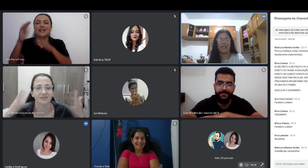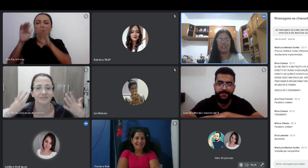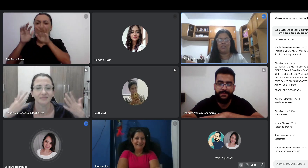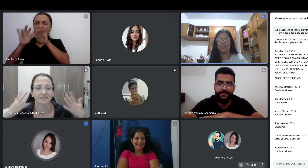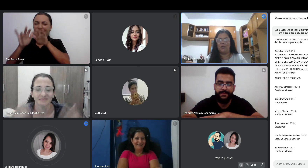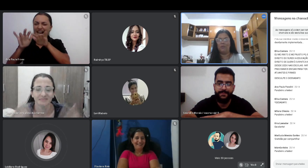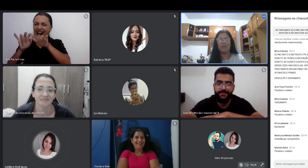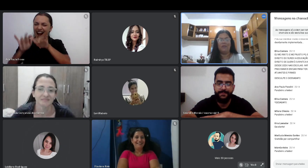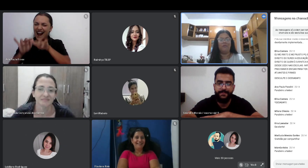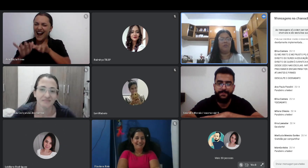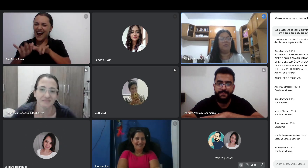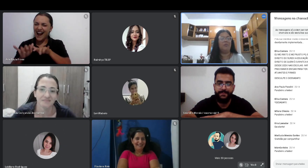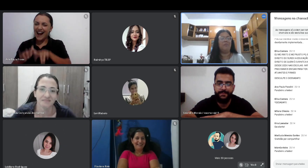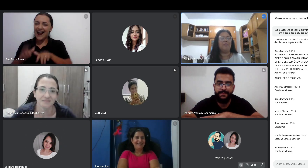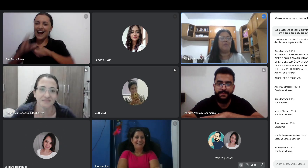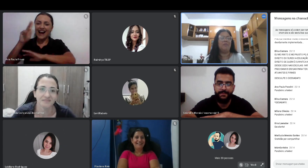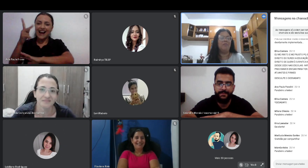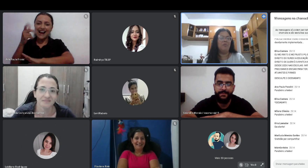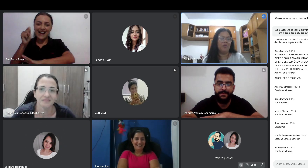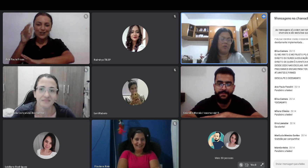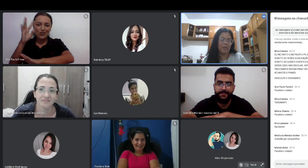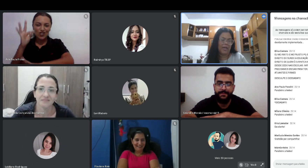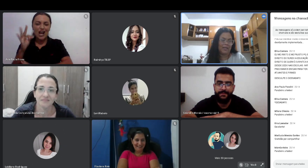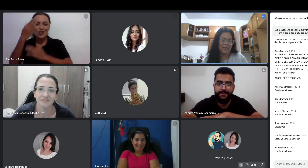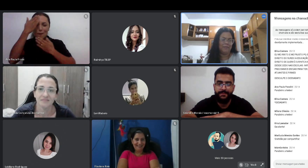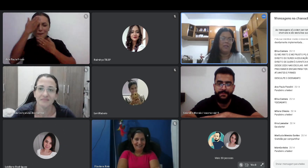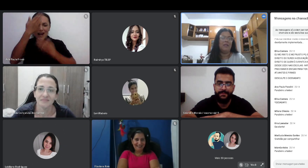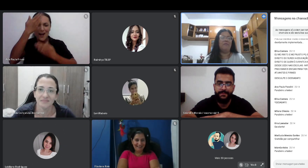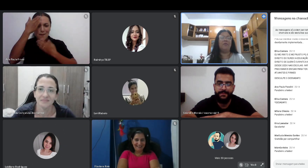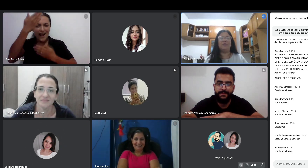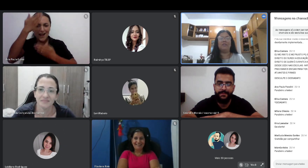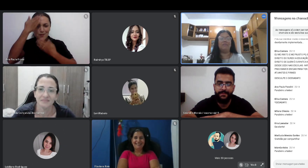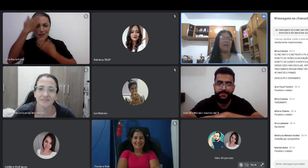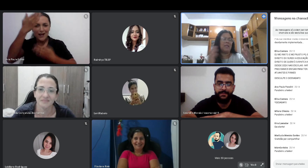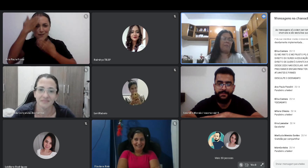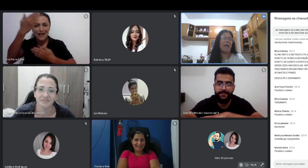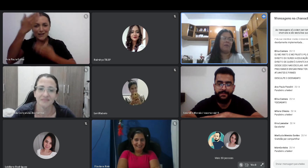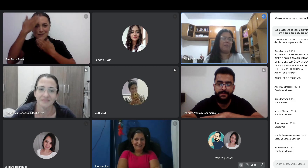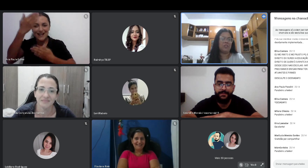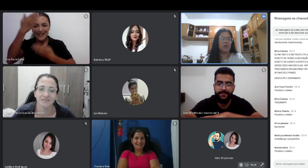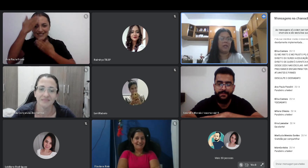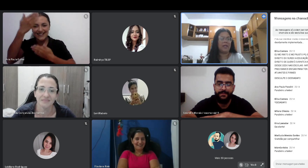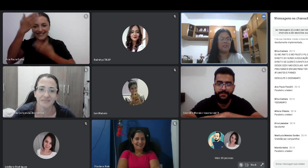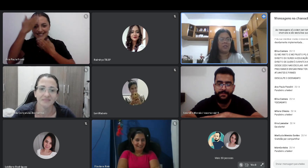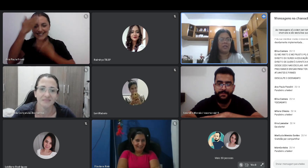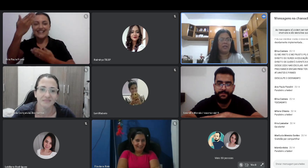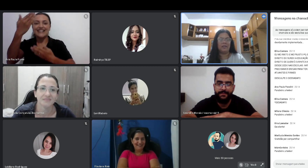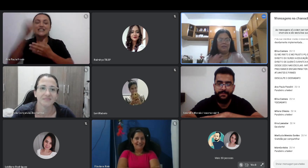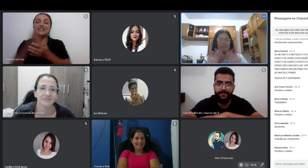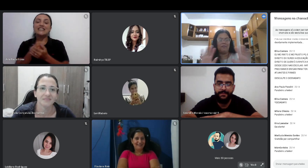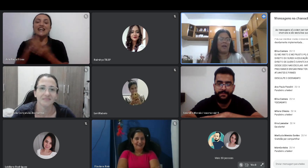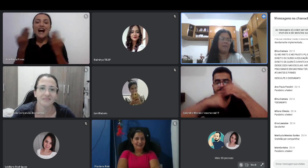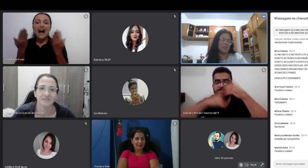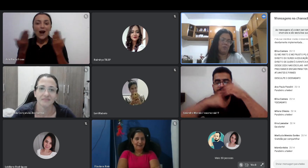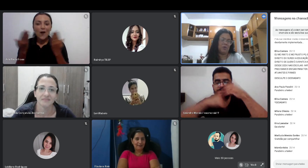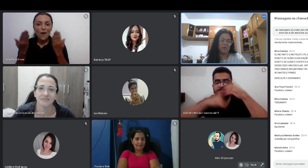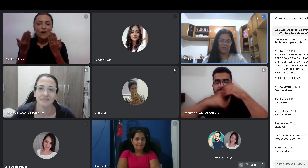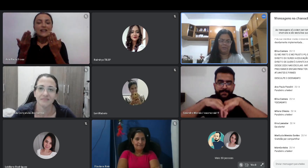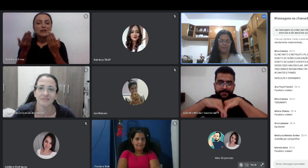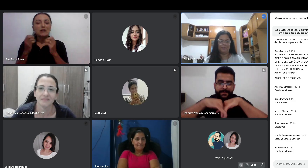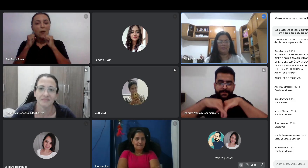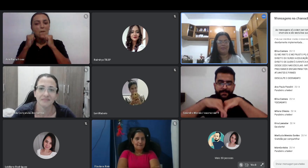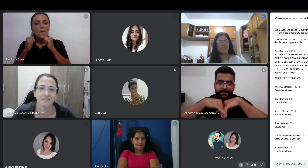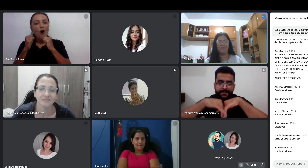de gratidão, viu? Muito obrigada. Vou passar a palavra para a senhora, caso a senhora queira falar mais alguma